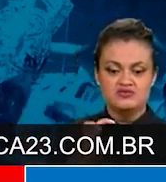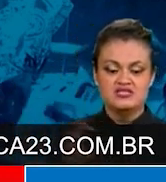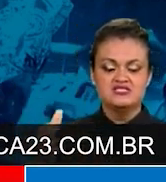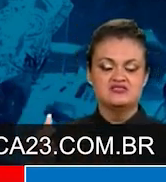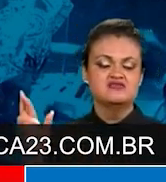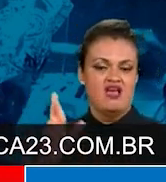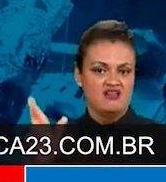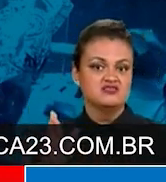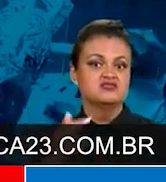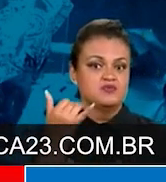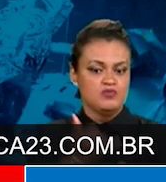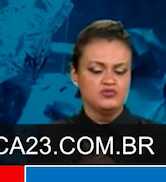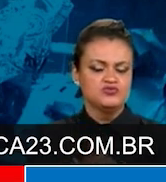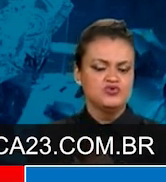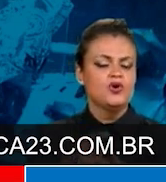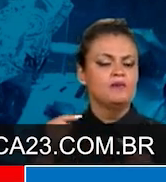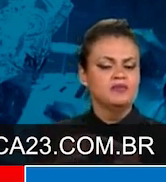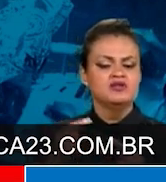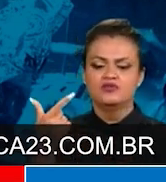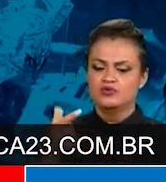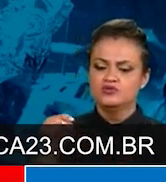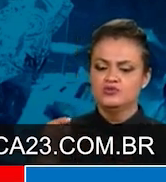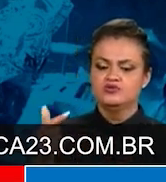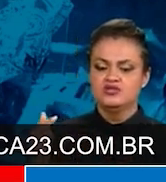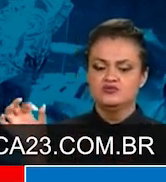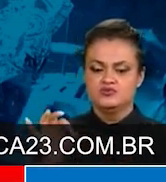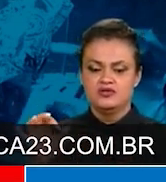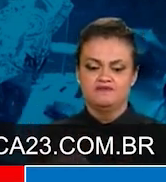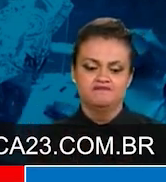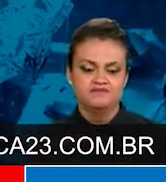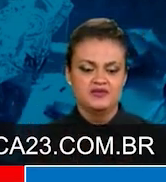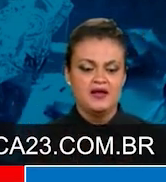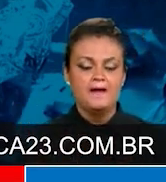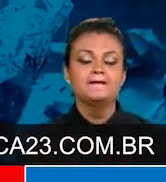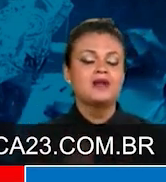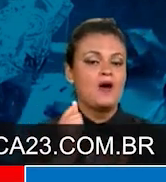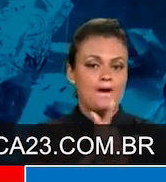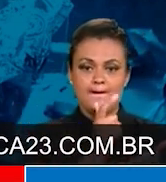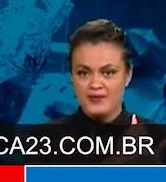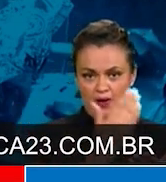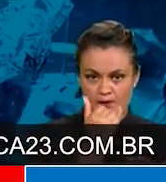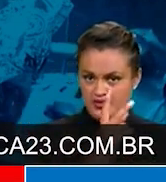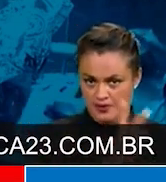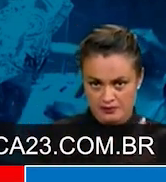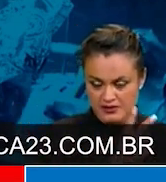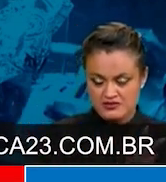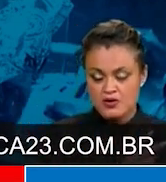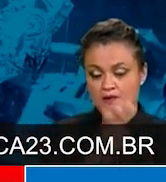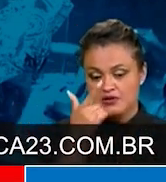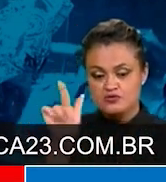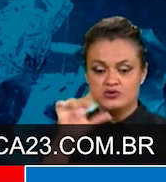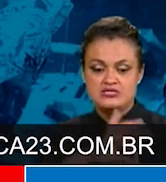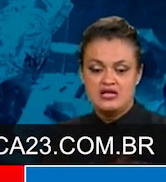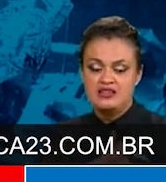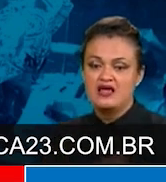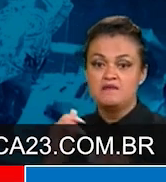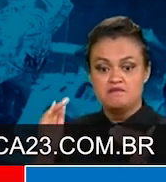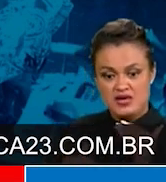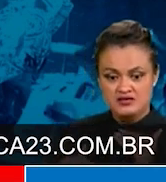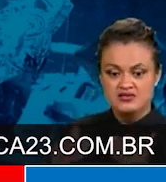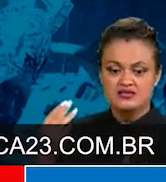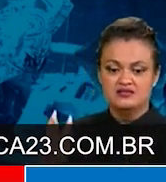Isso consome 2,7% da renda dela. Para comprar esses mesmos produtos, alguém com um salário menor,